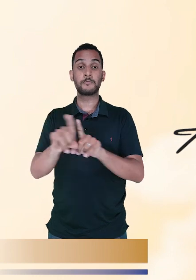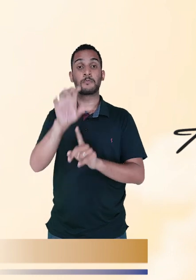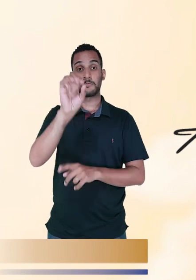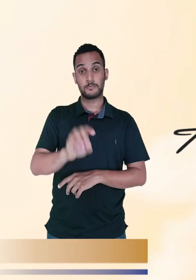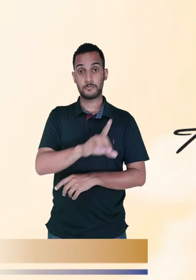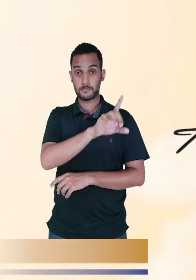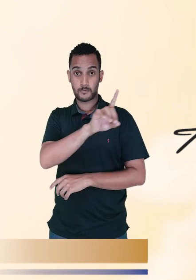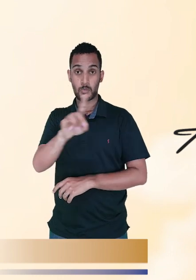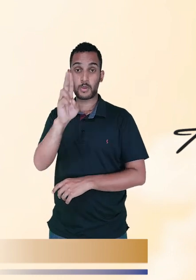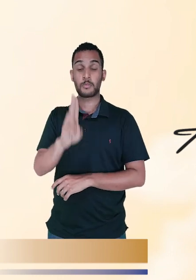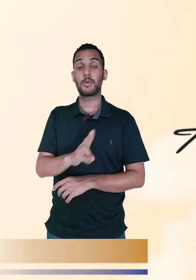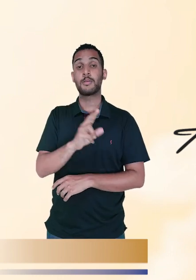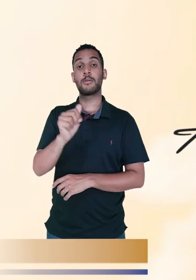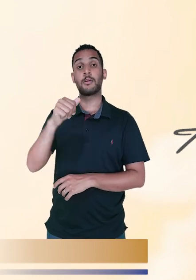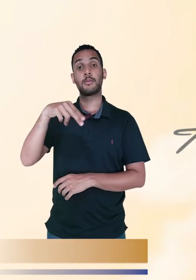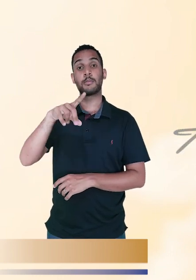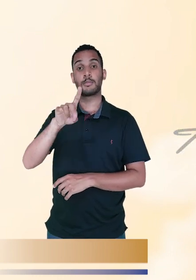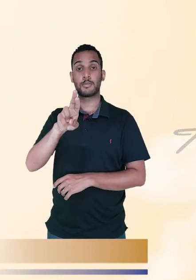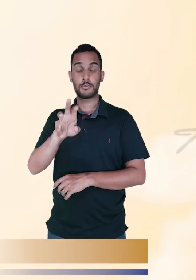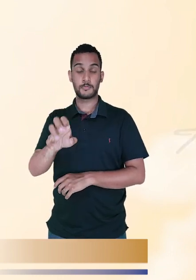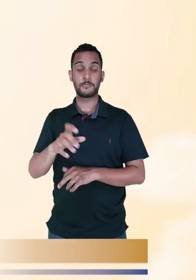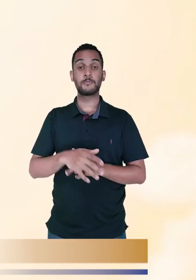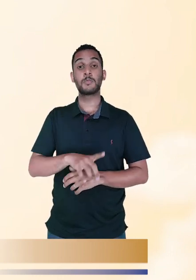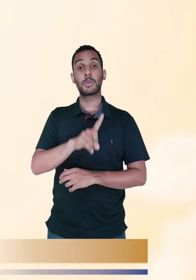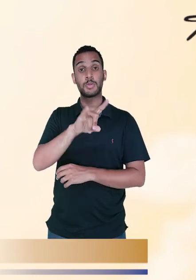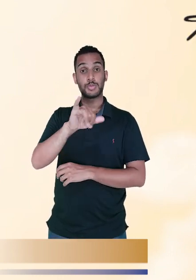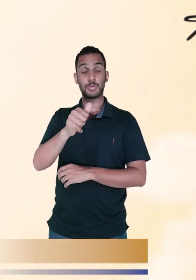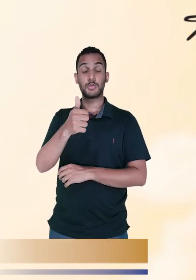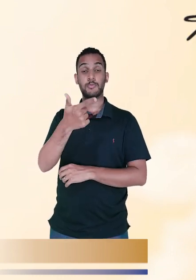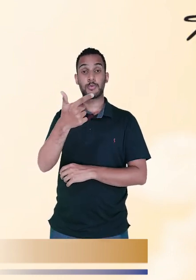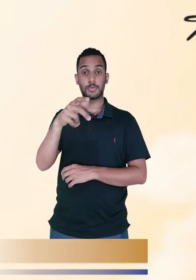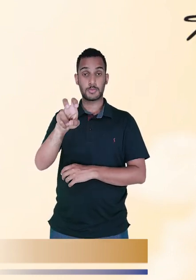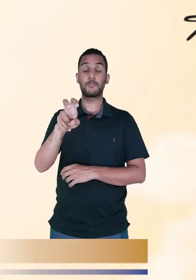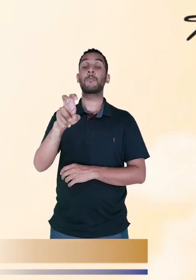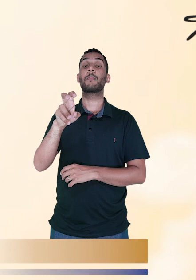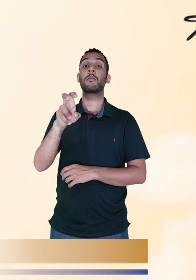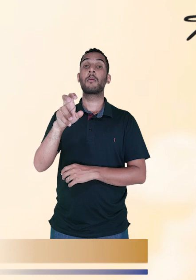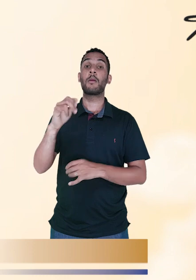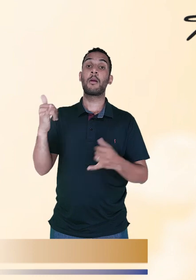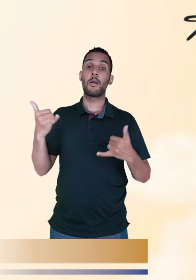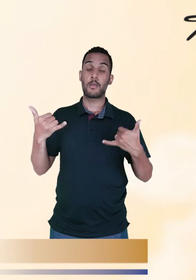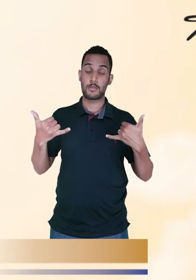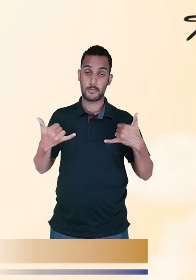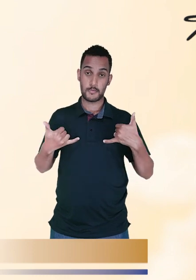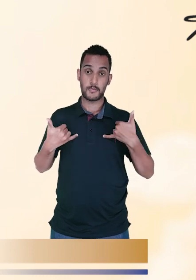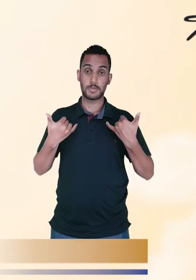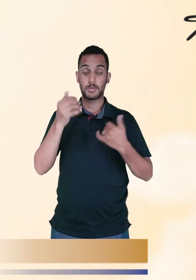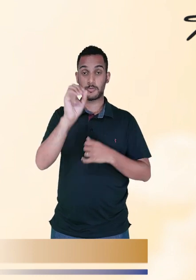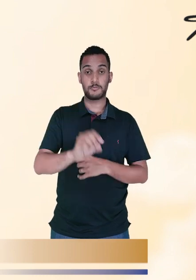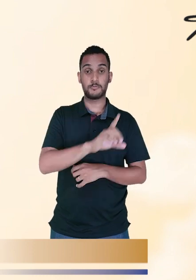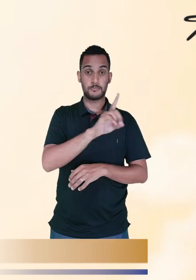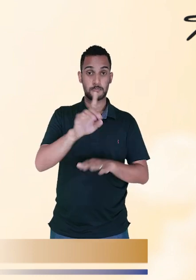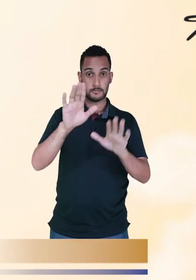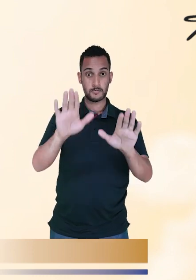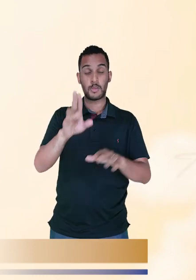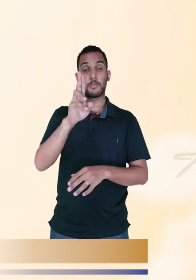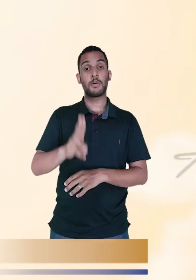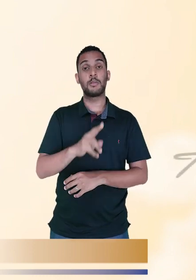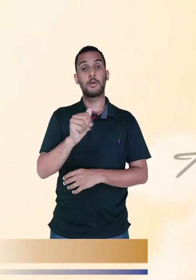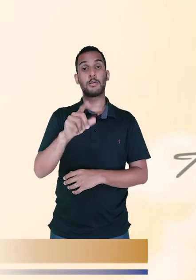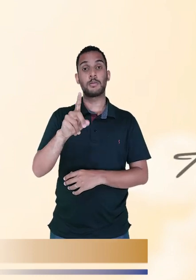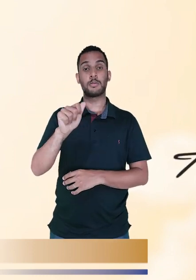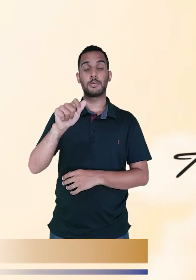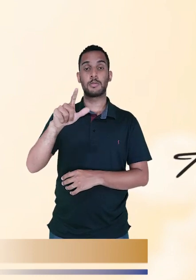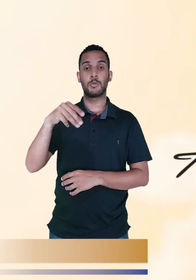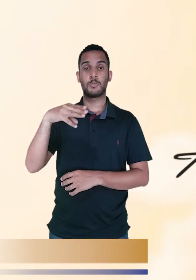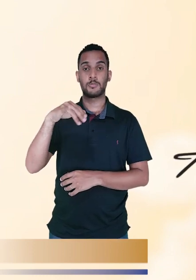de ordenação do padre André Luiz Gomes. No dia 25, completa mais um ano de ordenação sacerdotal os padres